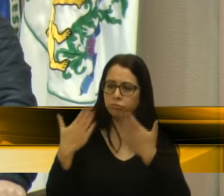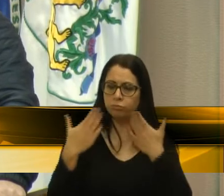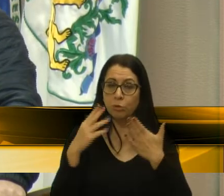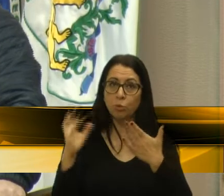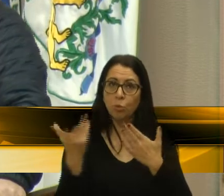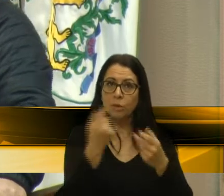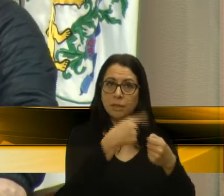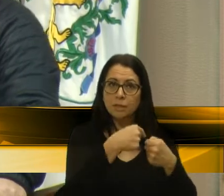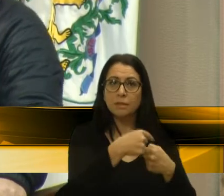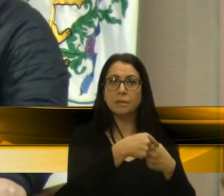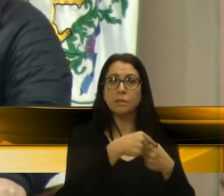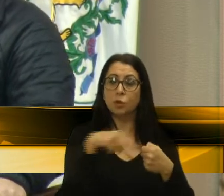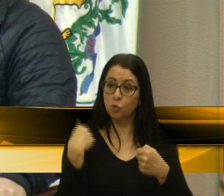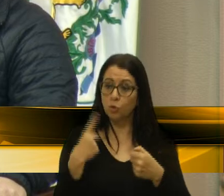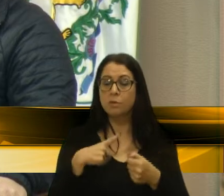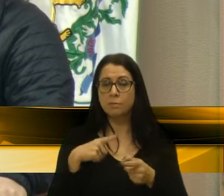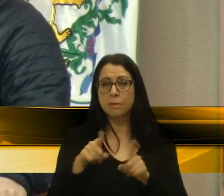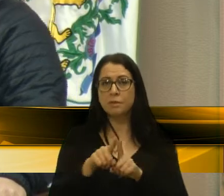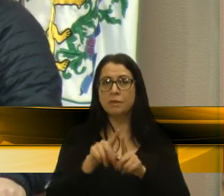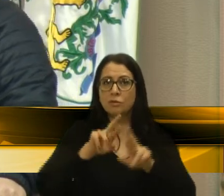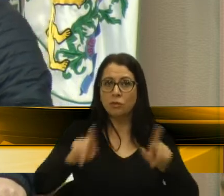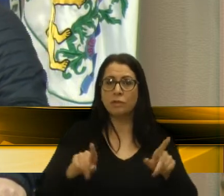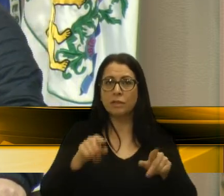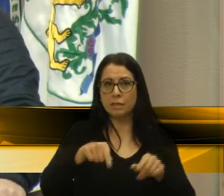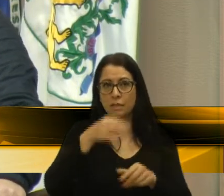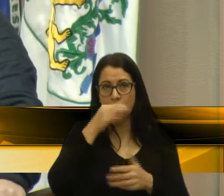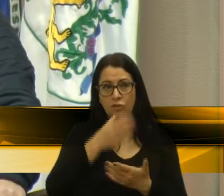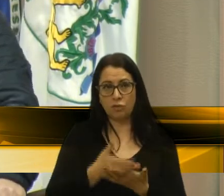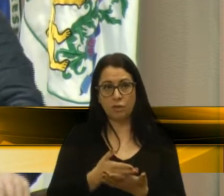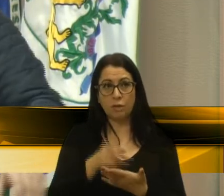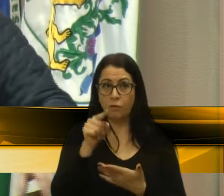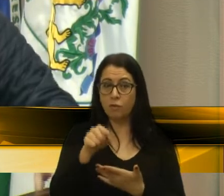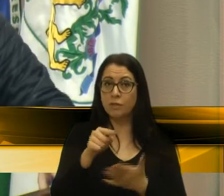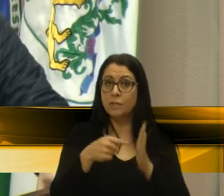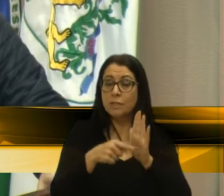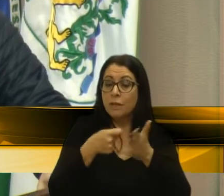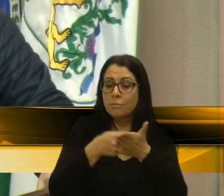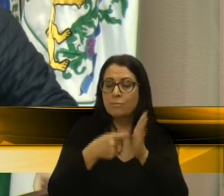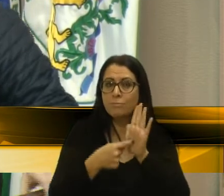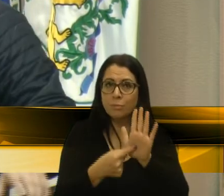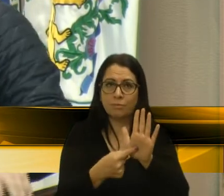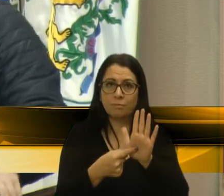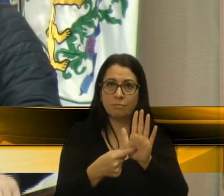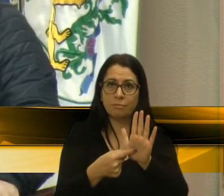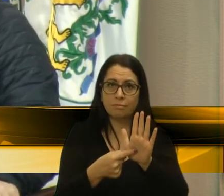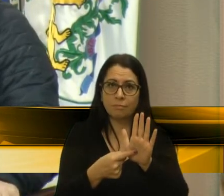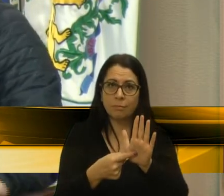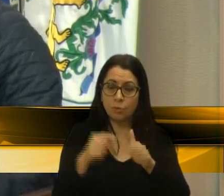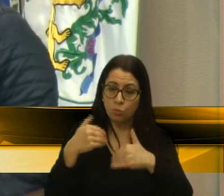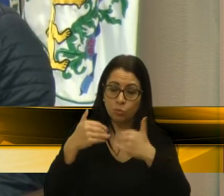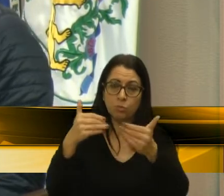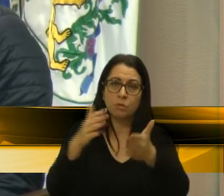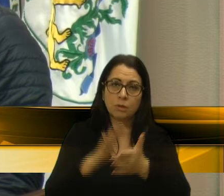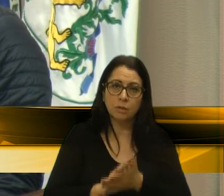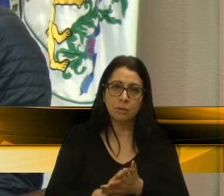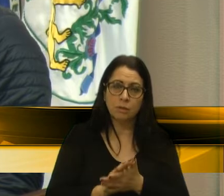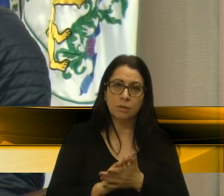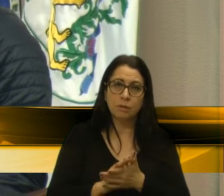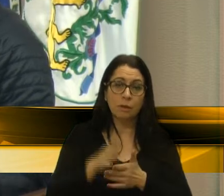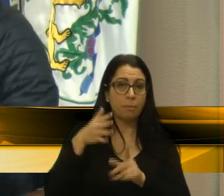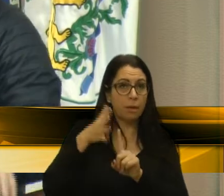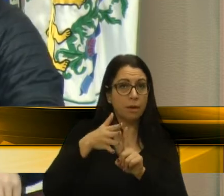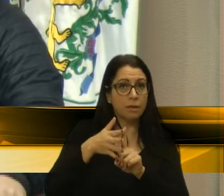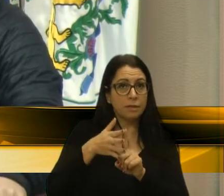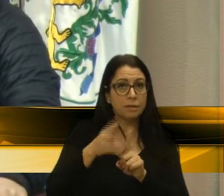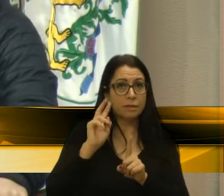demais cidades. E nós temos também diferenças em Caxias do Sul. E foi isso que ela tentou demonstrar no decorrer da sua palestra. Então